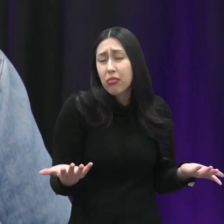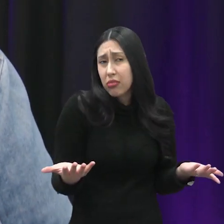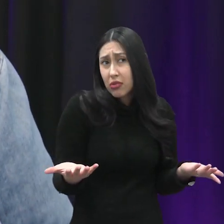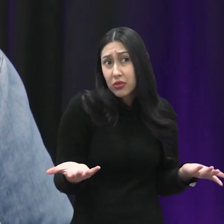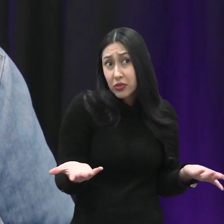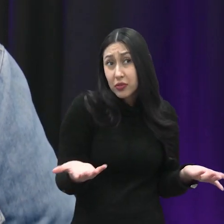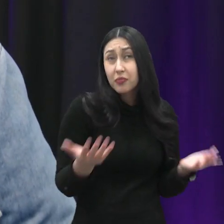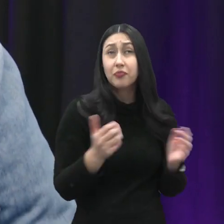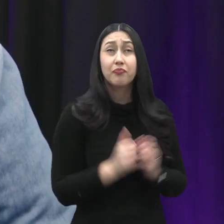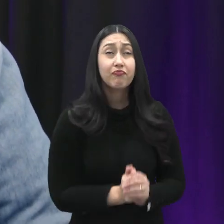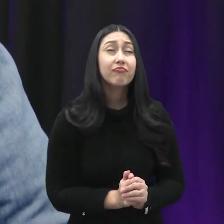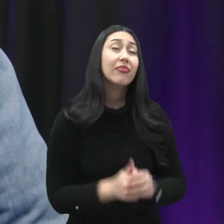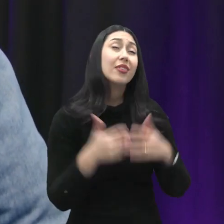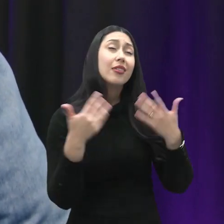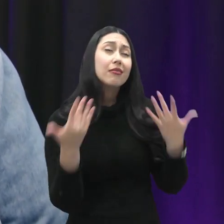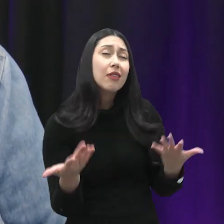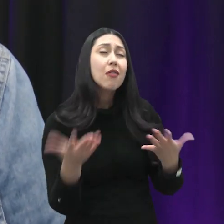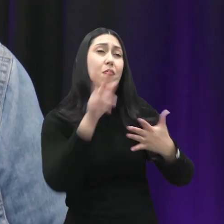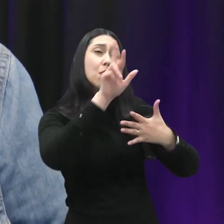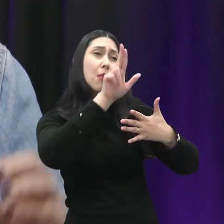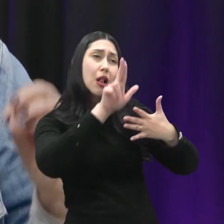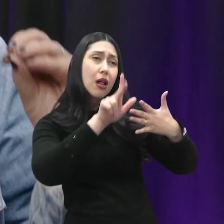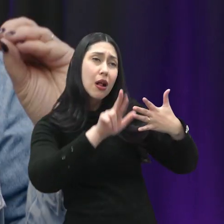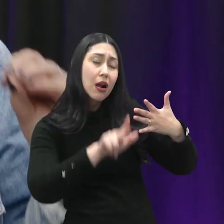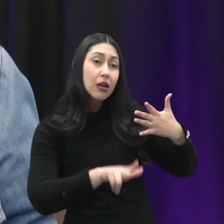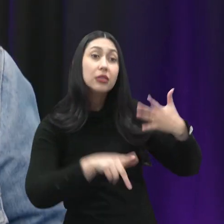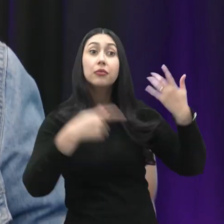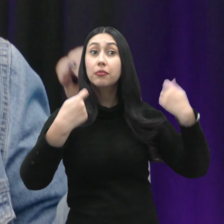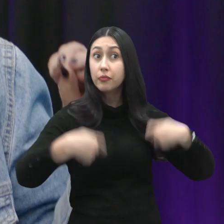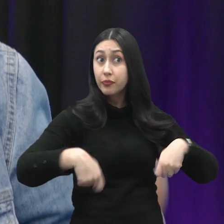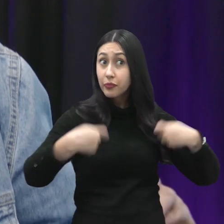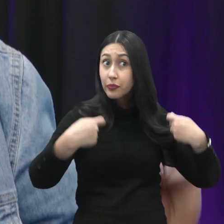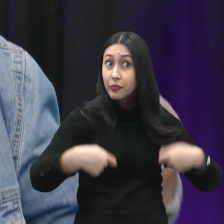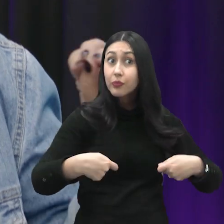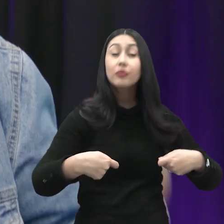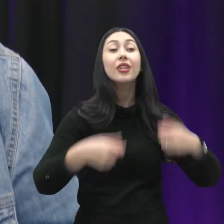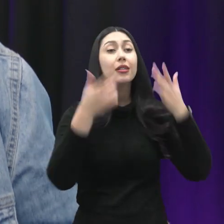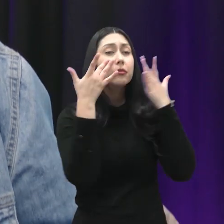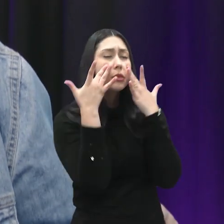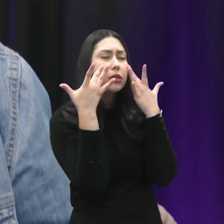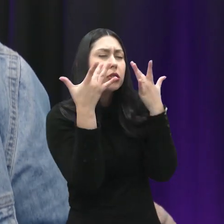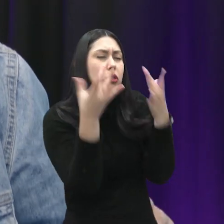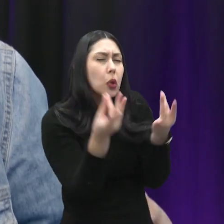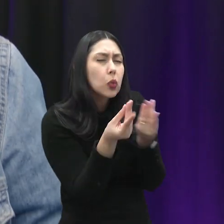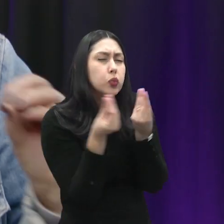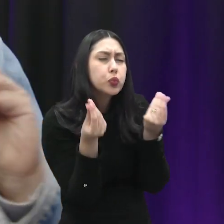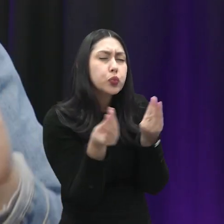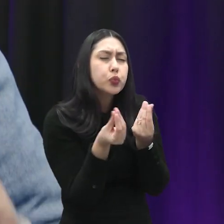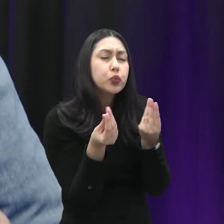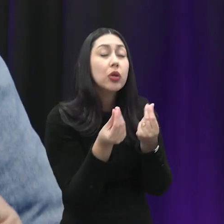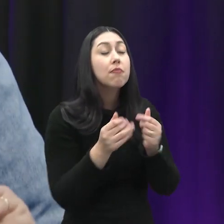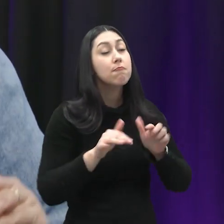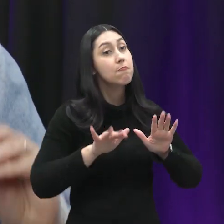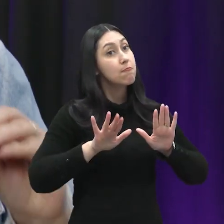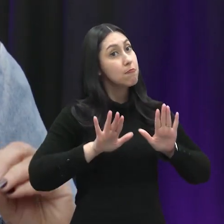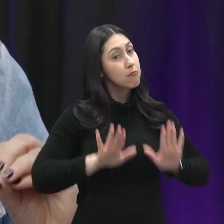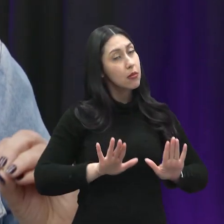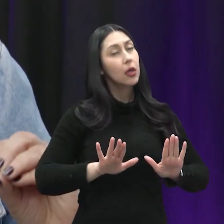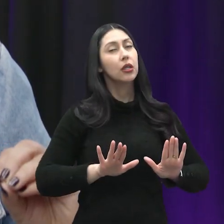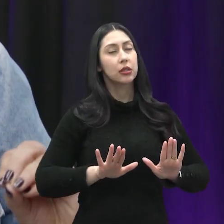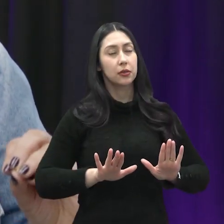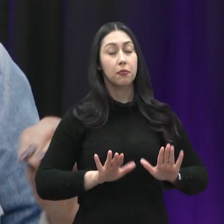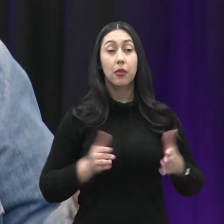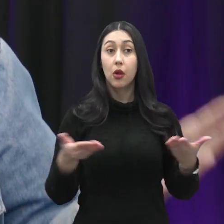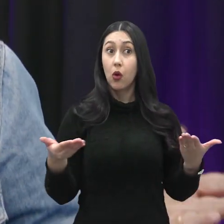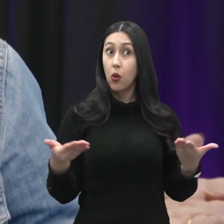dificuldade nisso? Então, tem vários aspectos que precisa de uma escuta afinada. Mas também